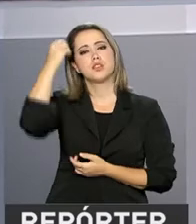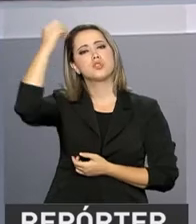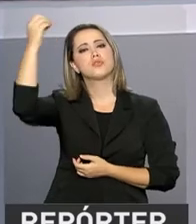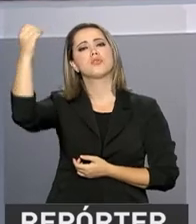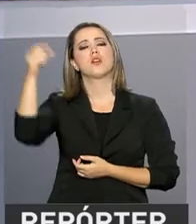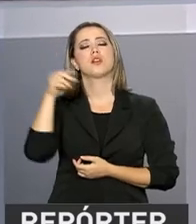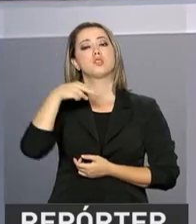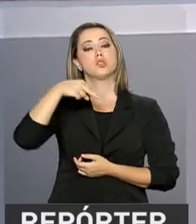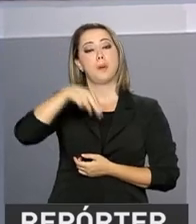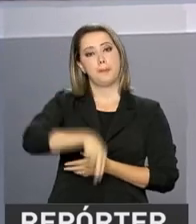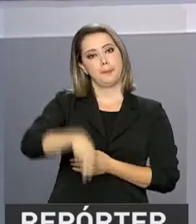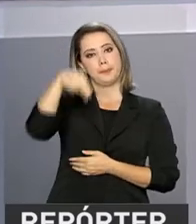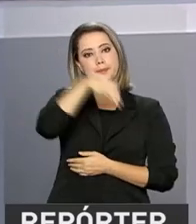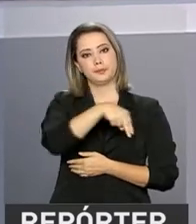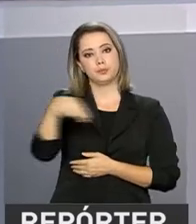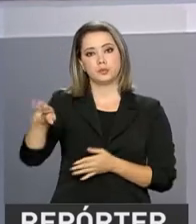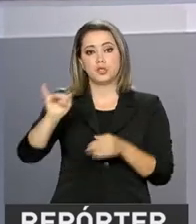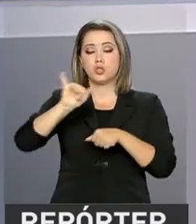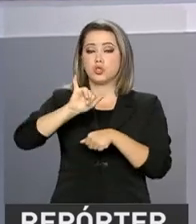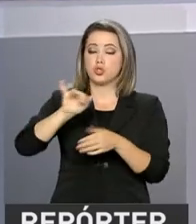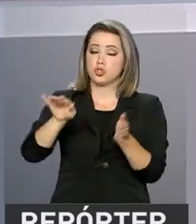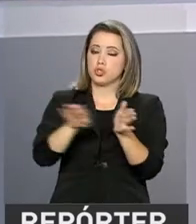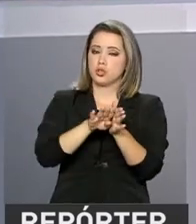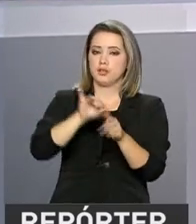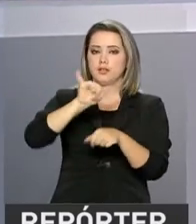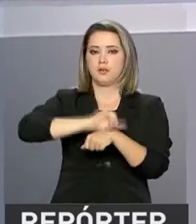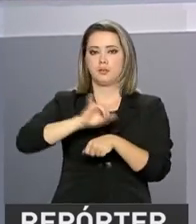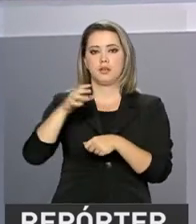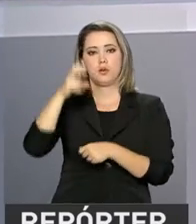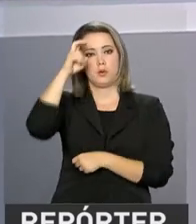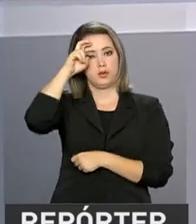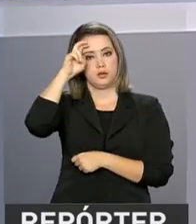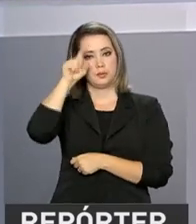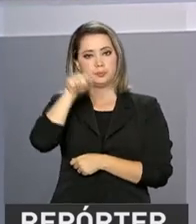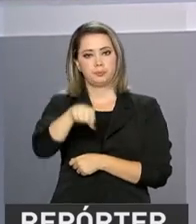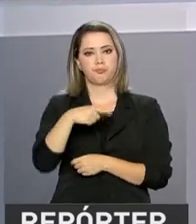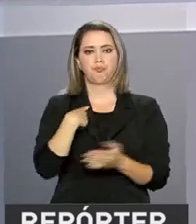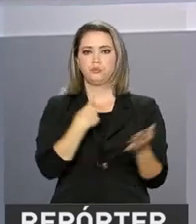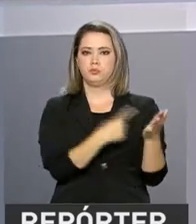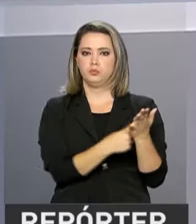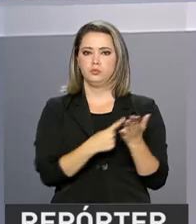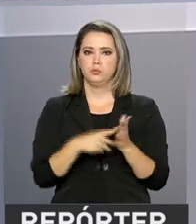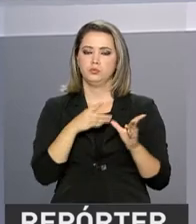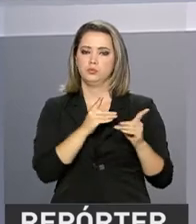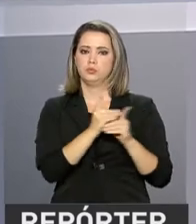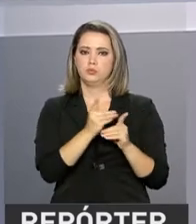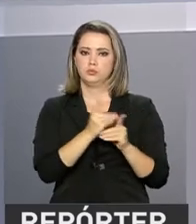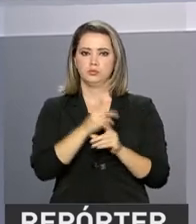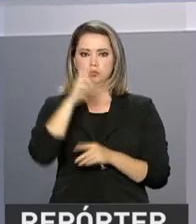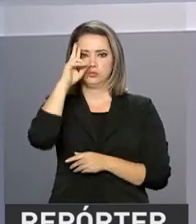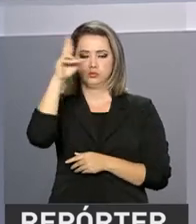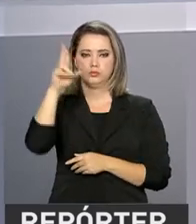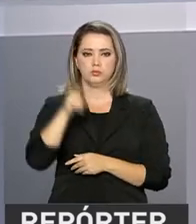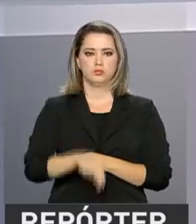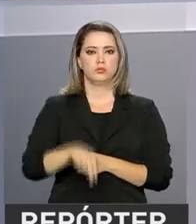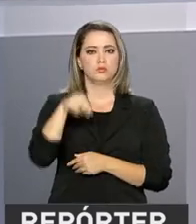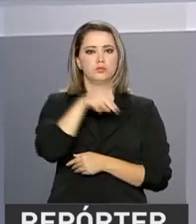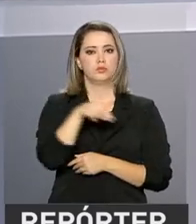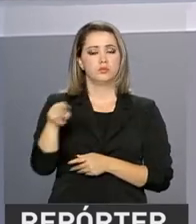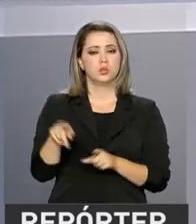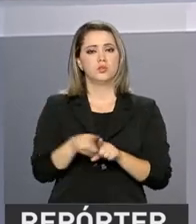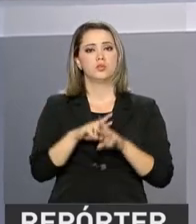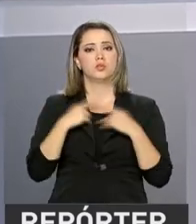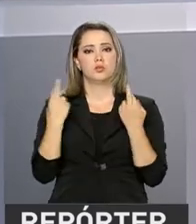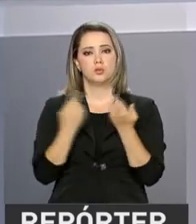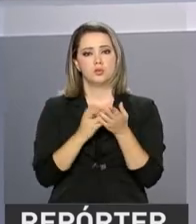noruega ele chega oslo nesta quinta feira na agenda além de encontros com as autoridades norueguesas temer